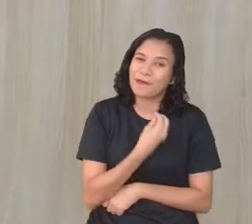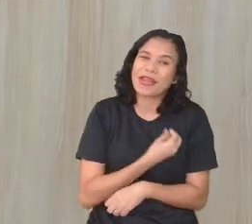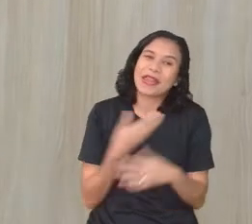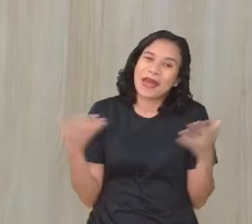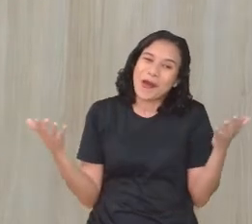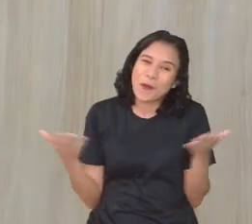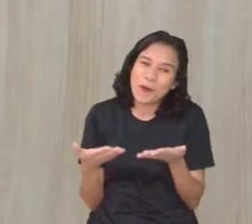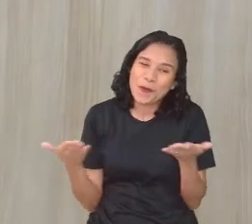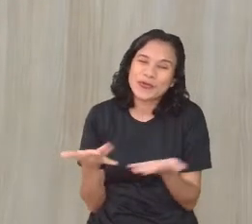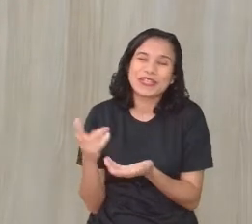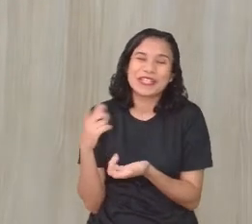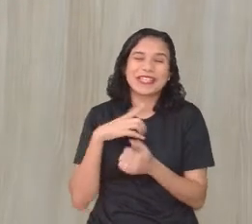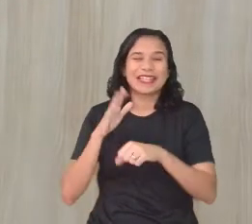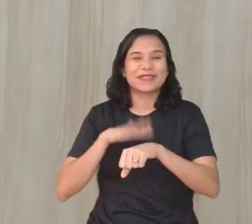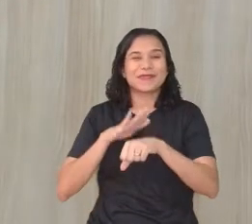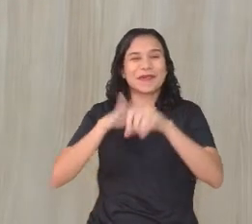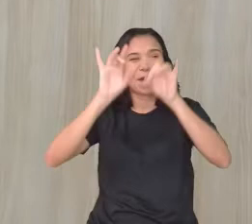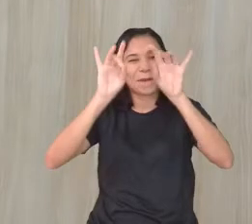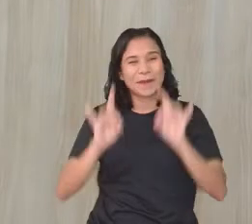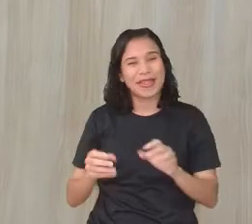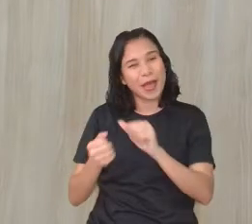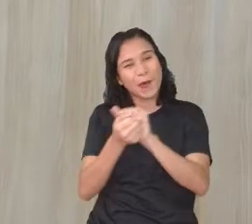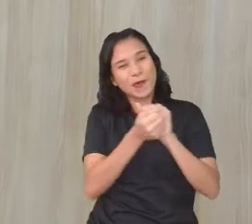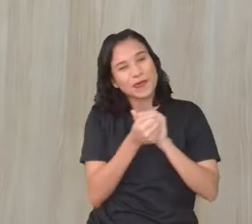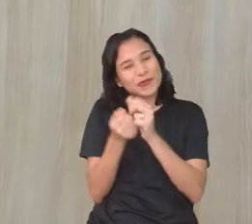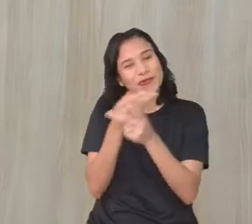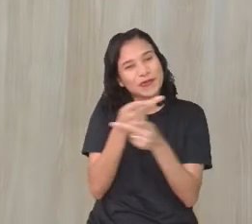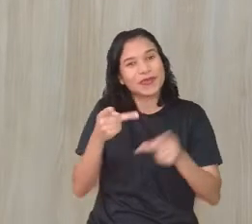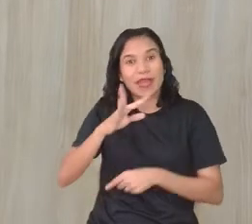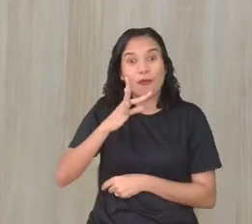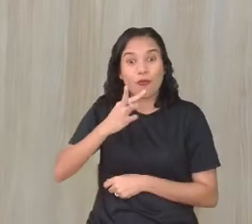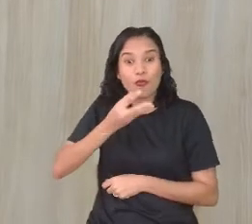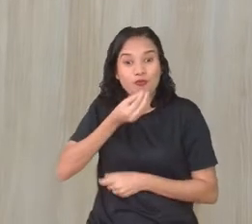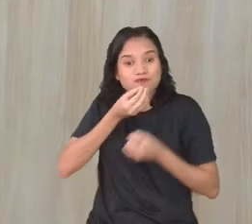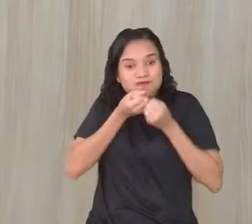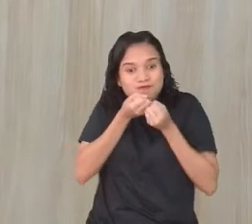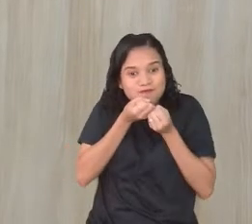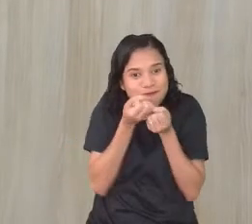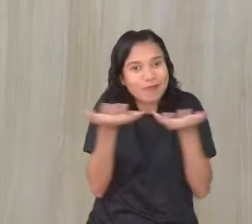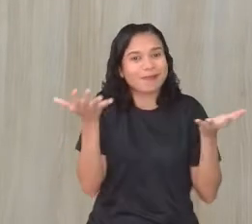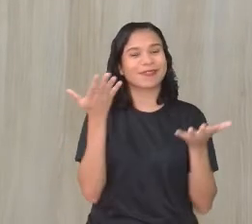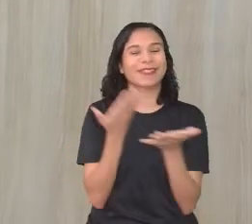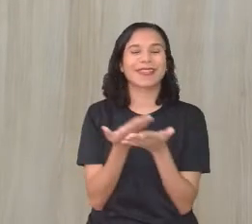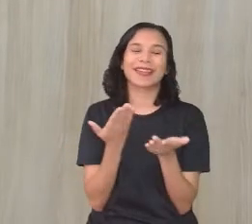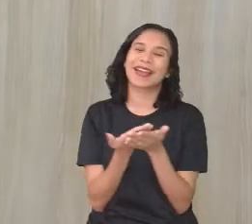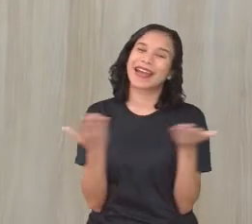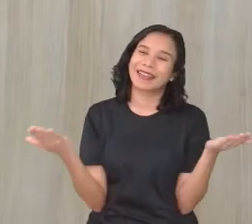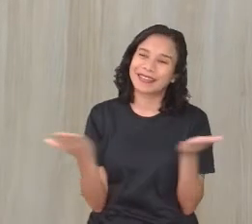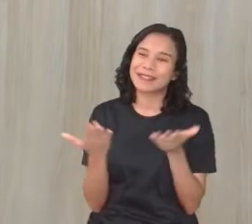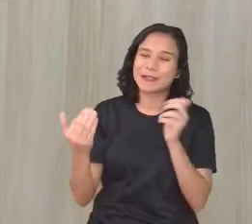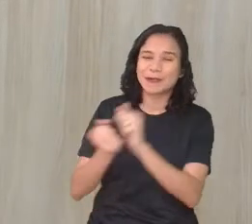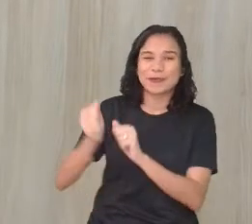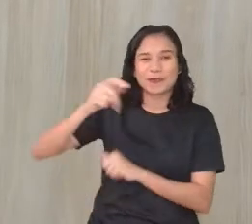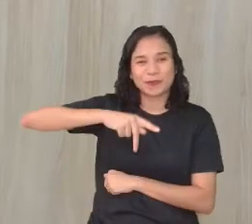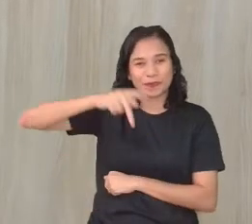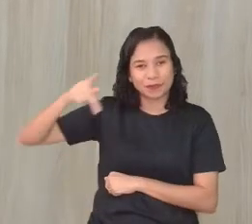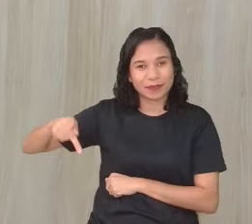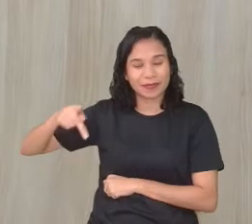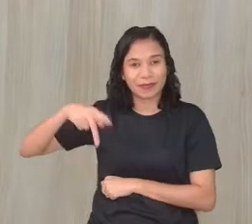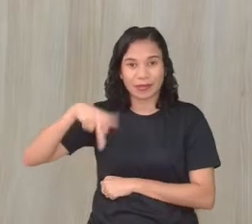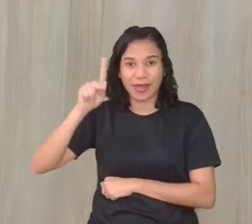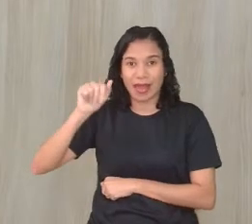de compartilhar com vocês o conhecimento dessa aula, não é, com a professora